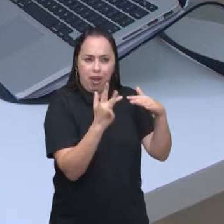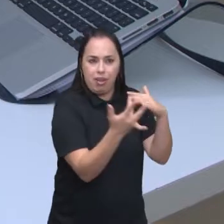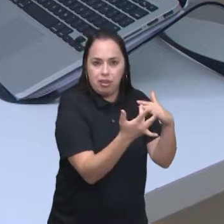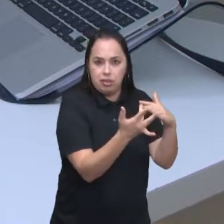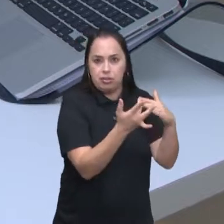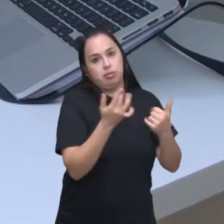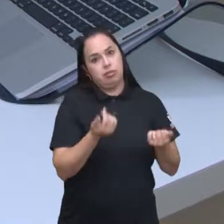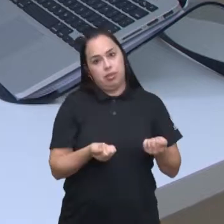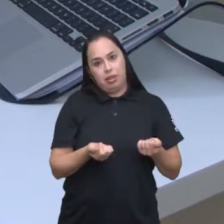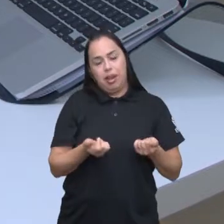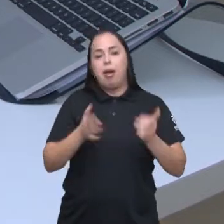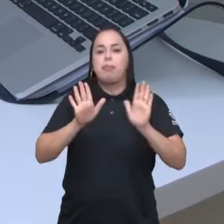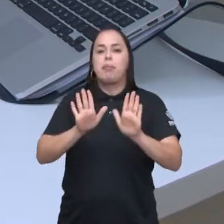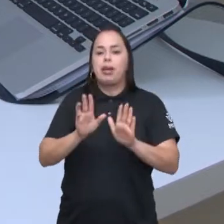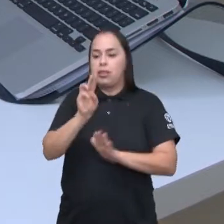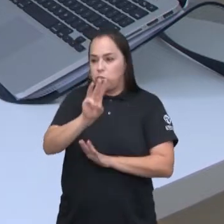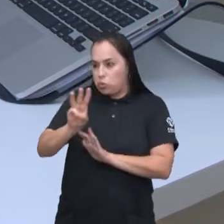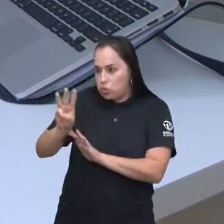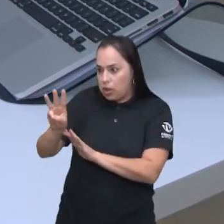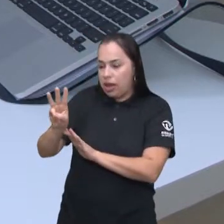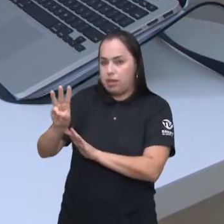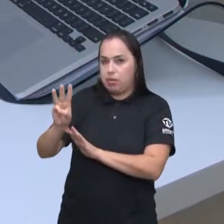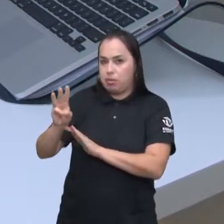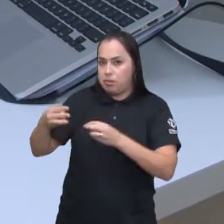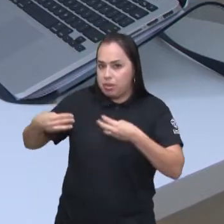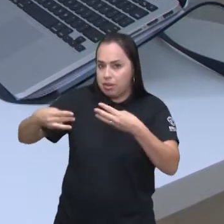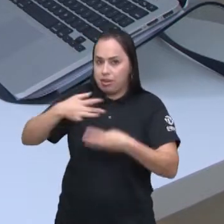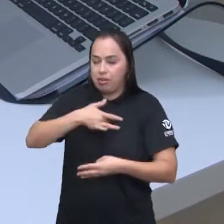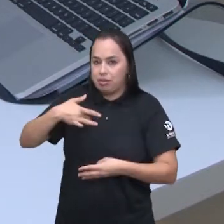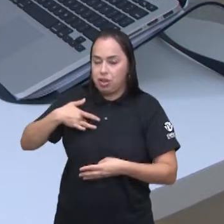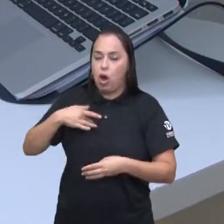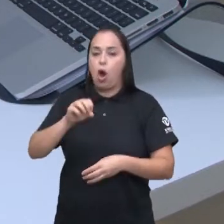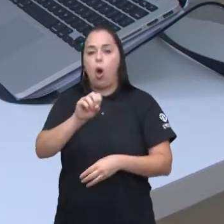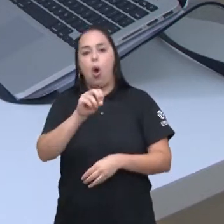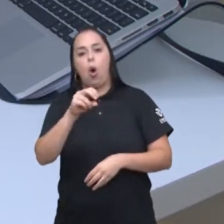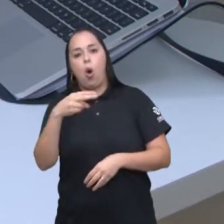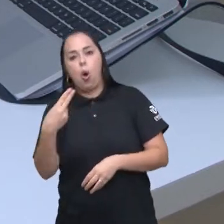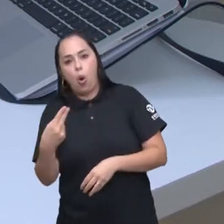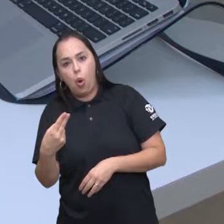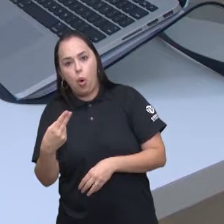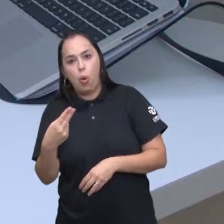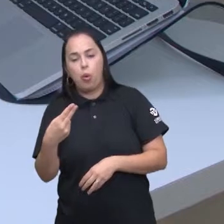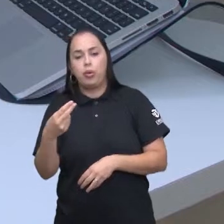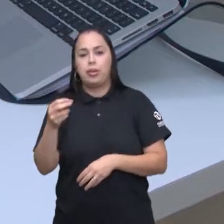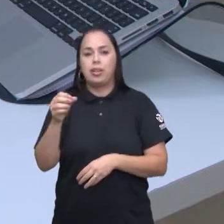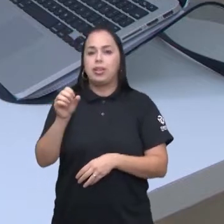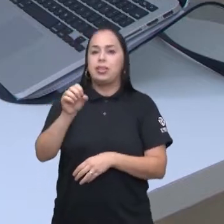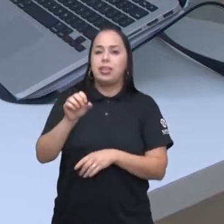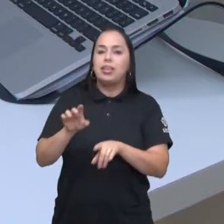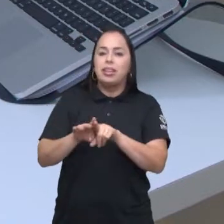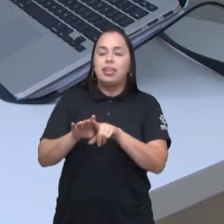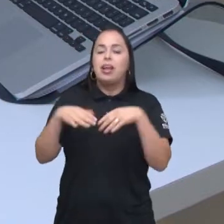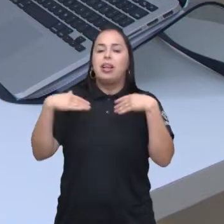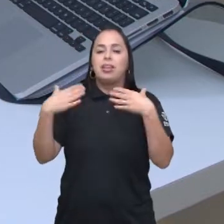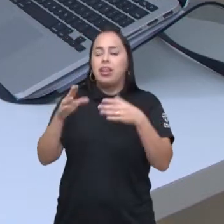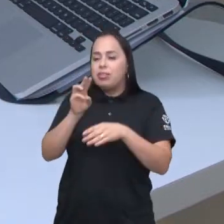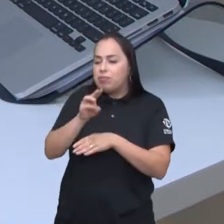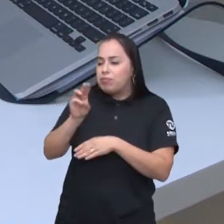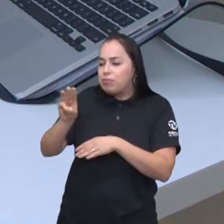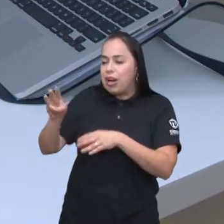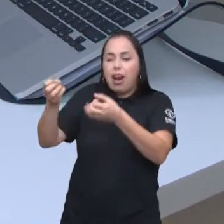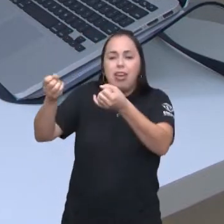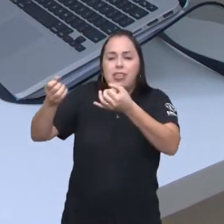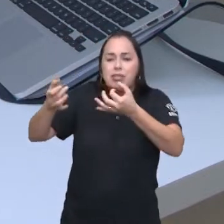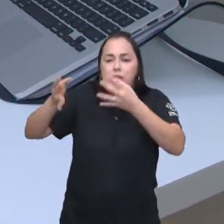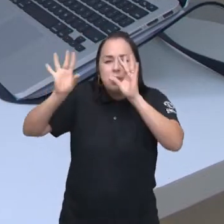e eu vou procurar ou no site do Ministério da Saúde ou no site da Sociedade Brasileira de Pediatria e